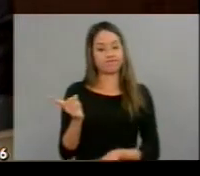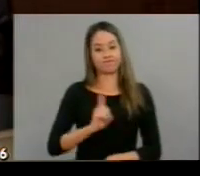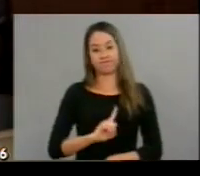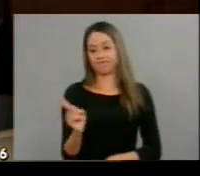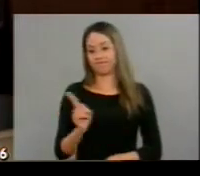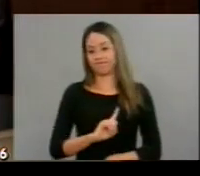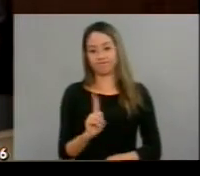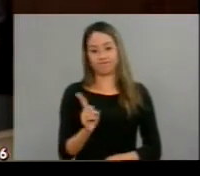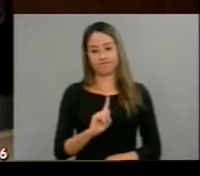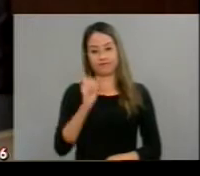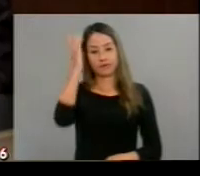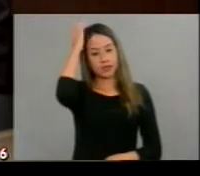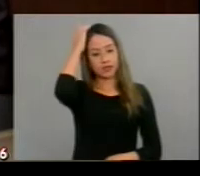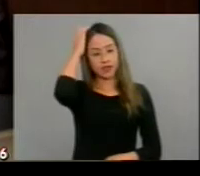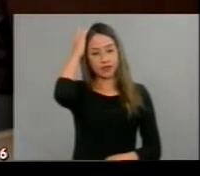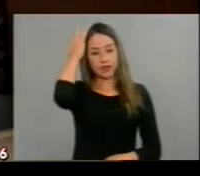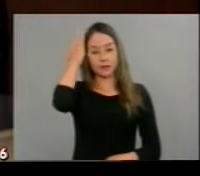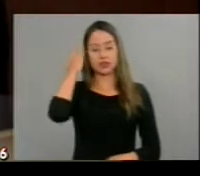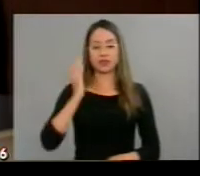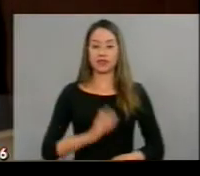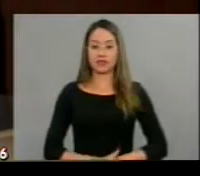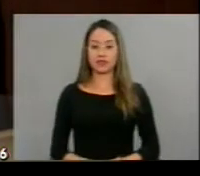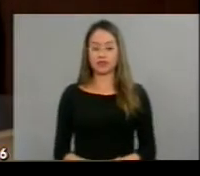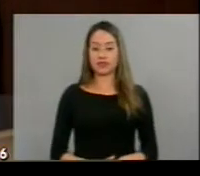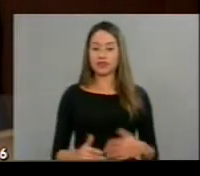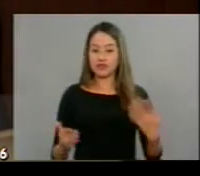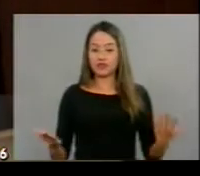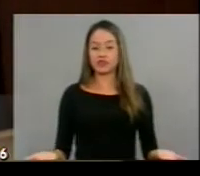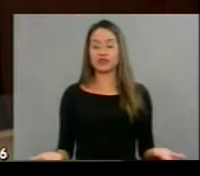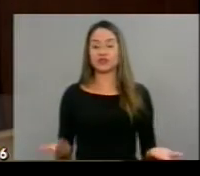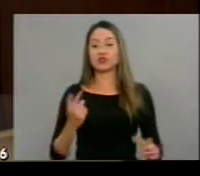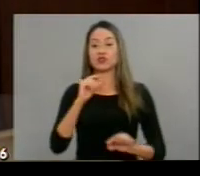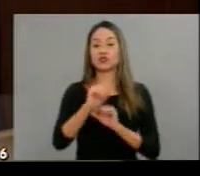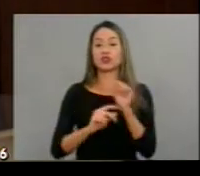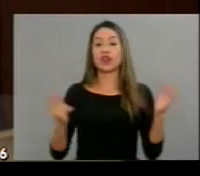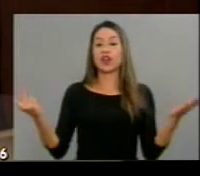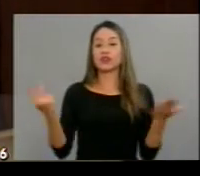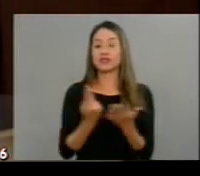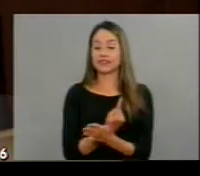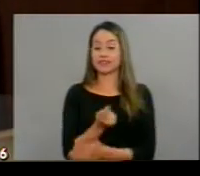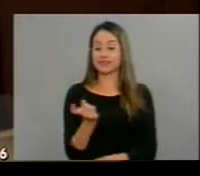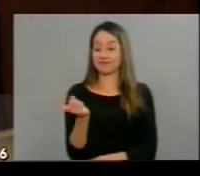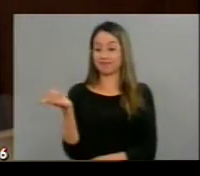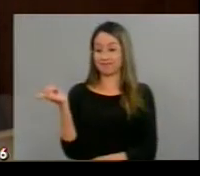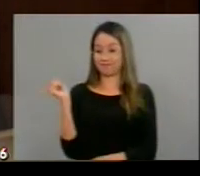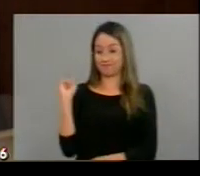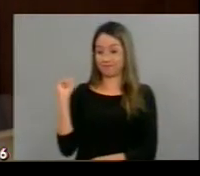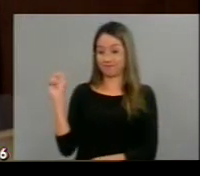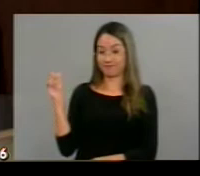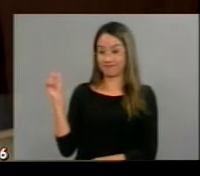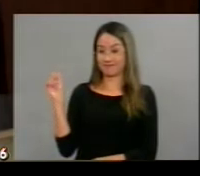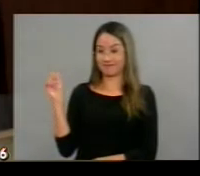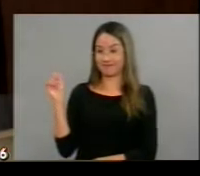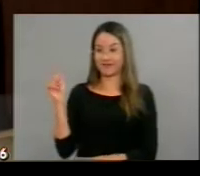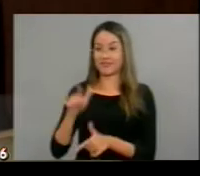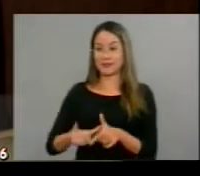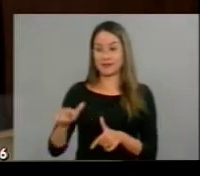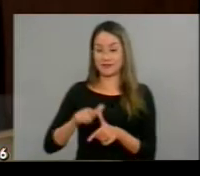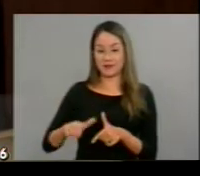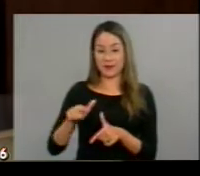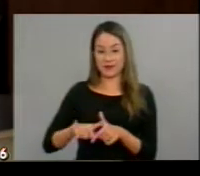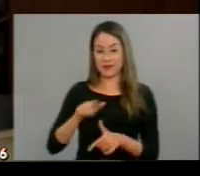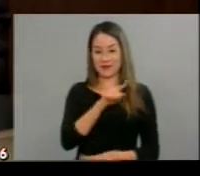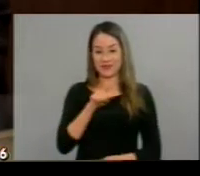Não. Aqui é que está o pulo do gato. Aqui é que está o pulo do gato que o povo tem que